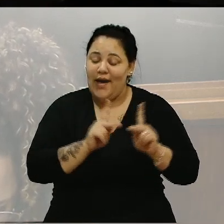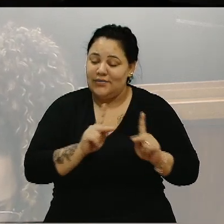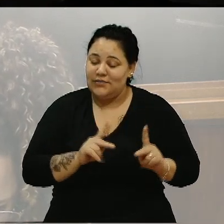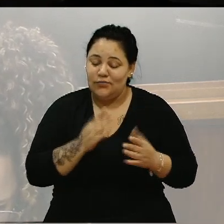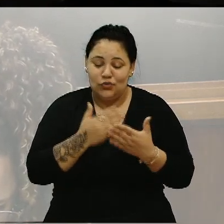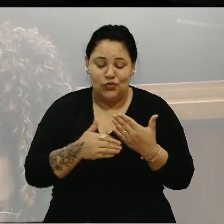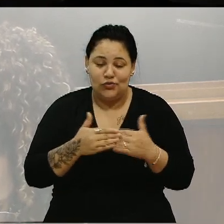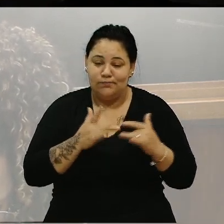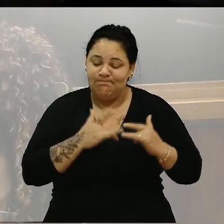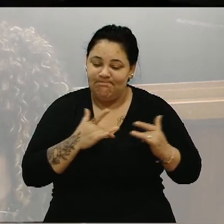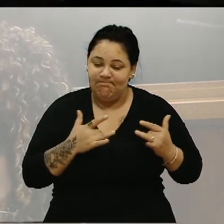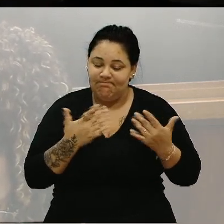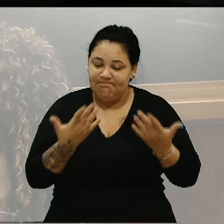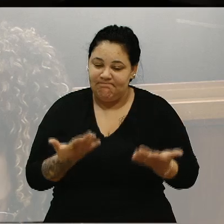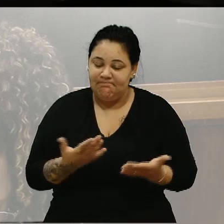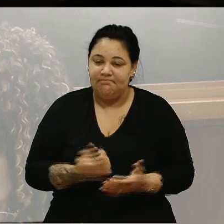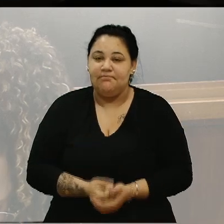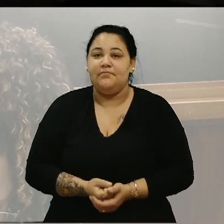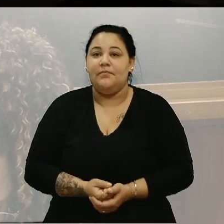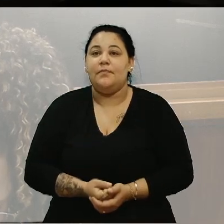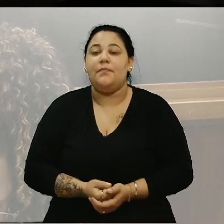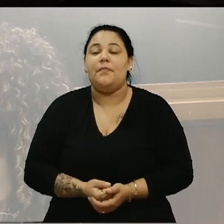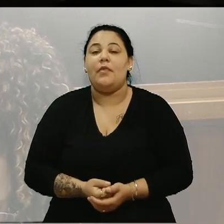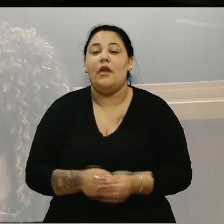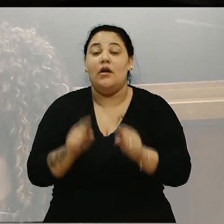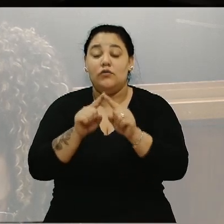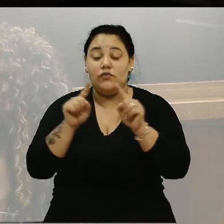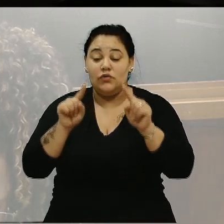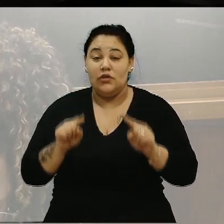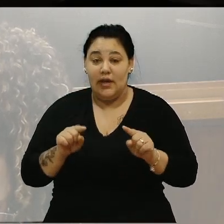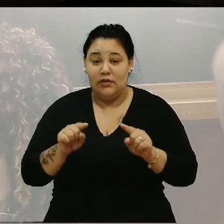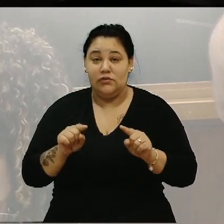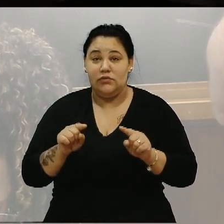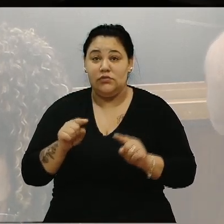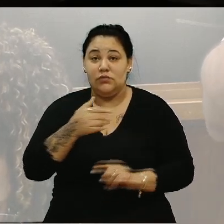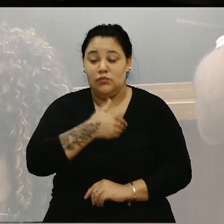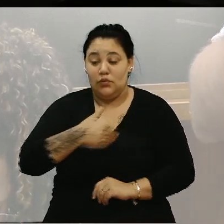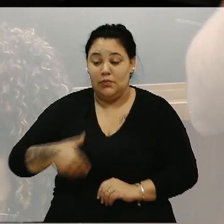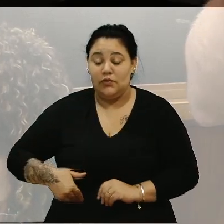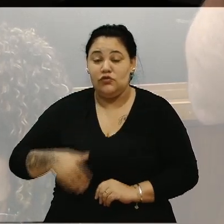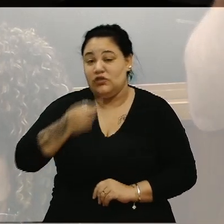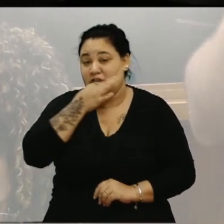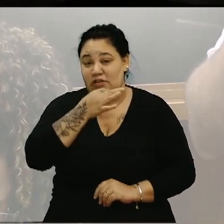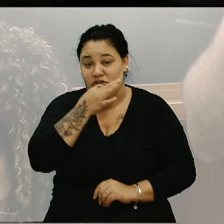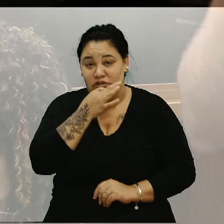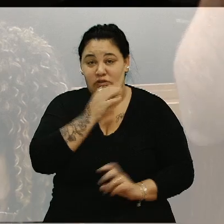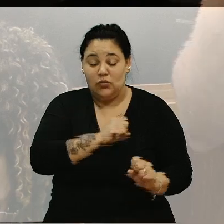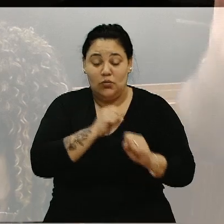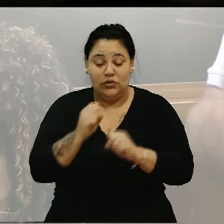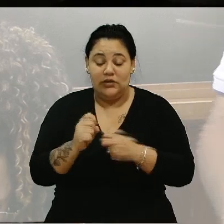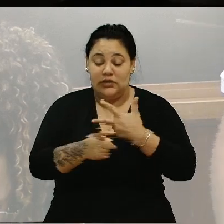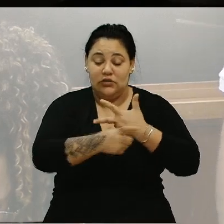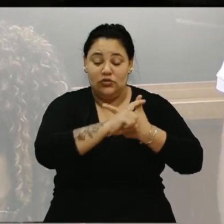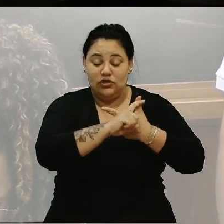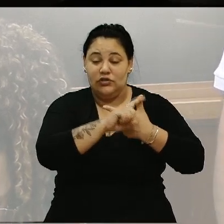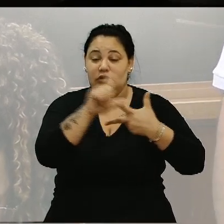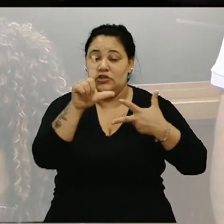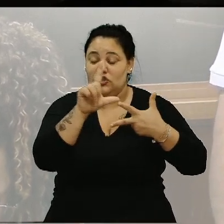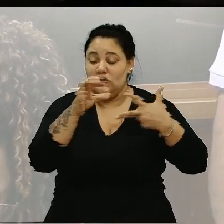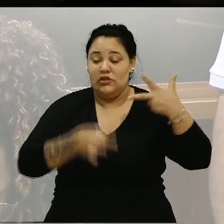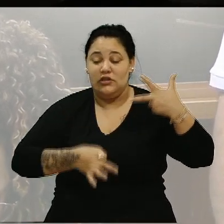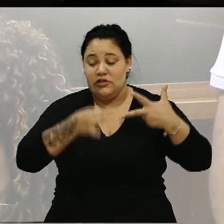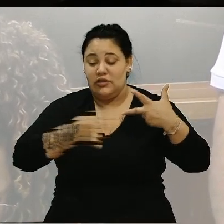e amigos. Aos servidores públicos de Caxias do Sul, seja do Poder Executivo, Legislativo,